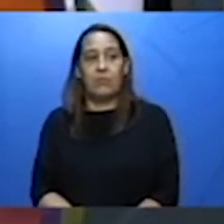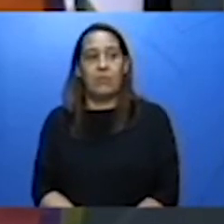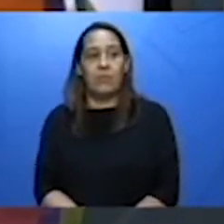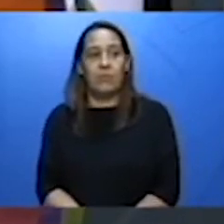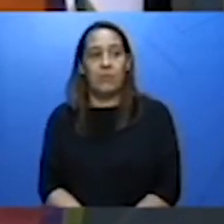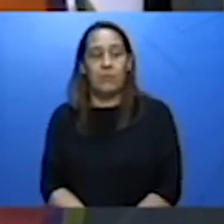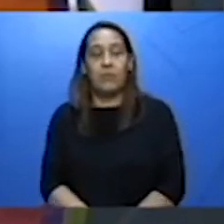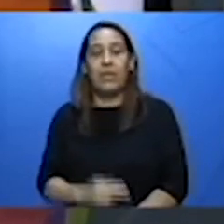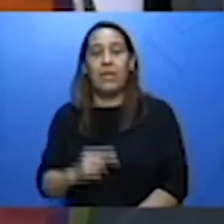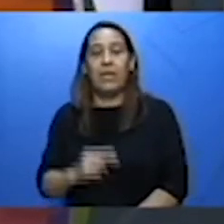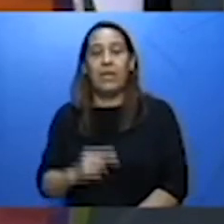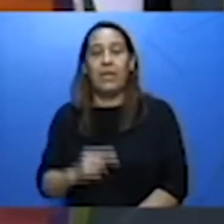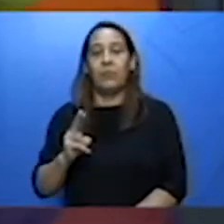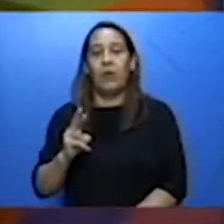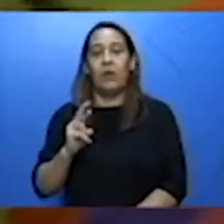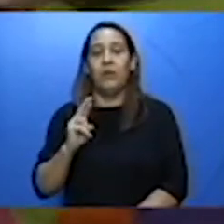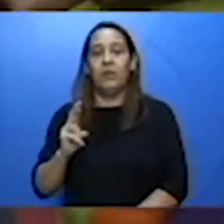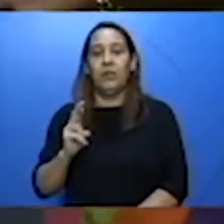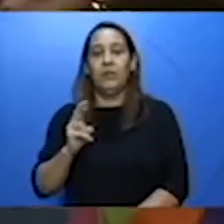82. Venho aqui?